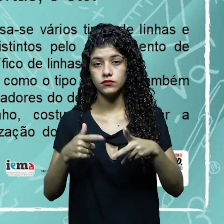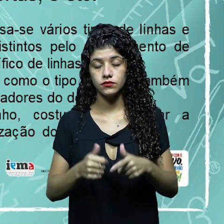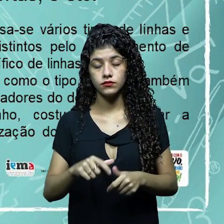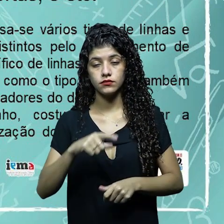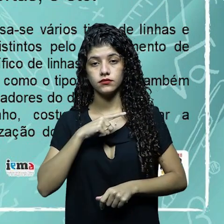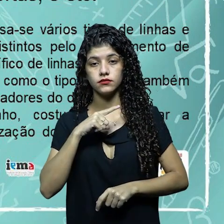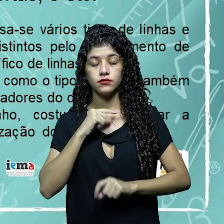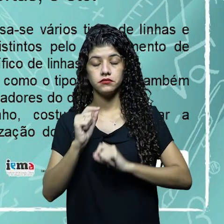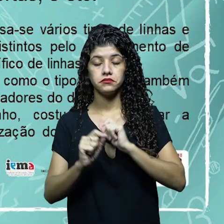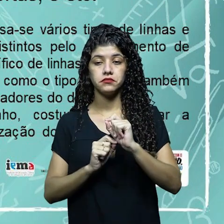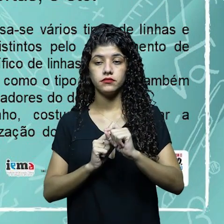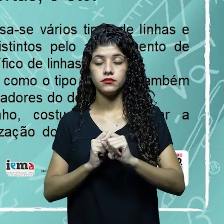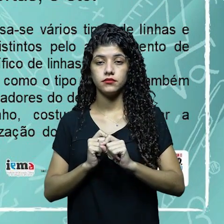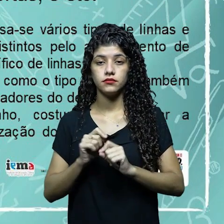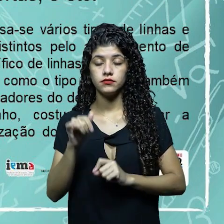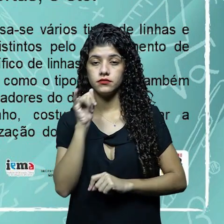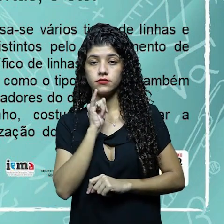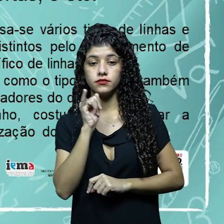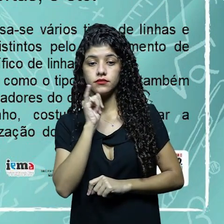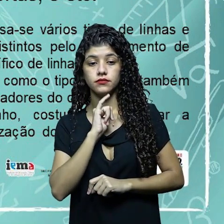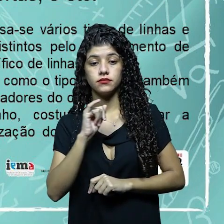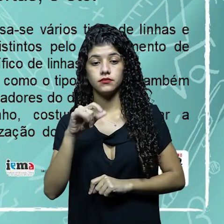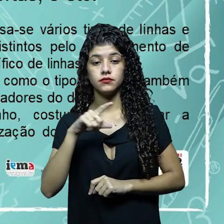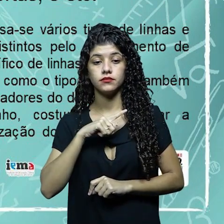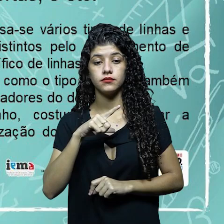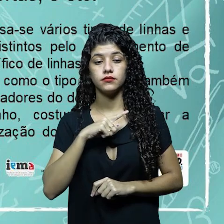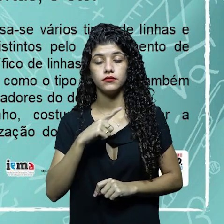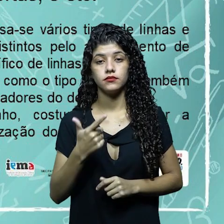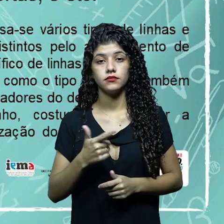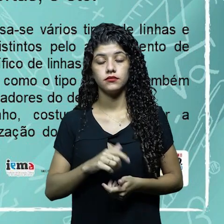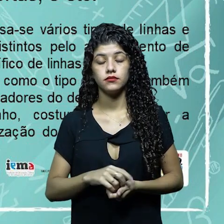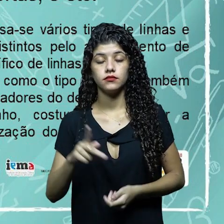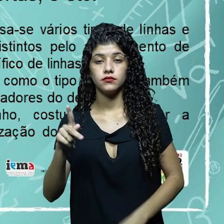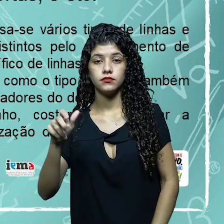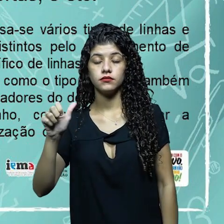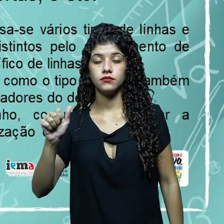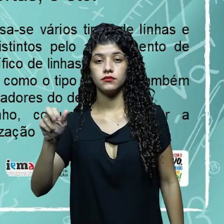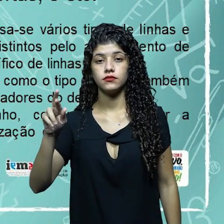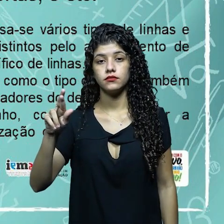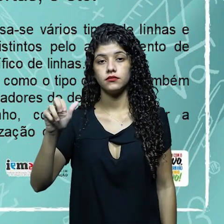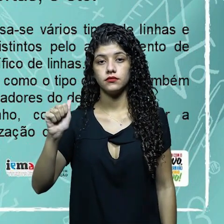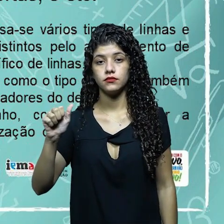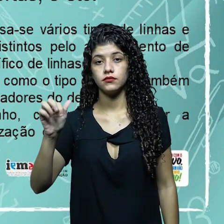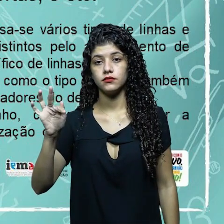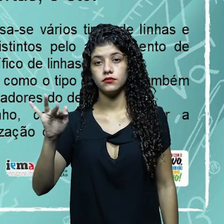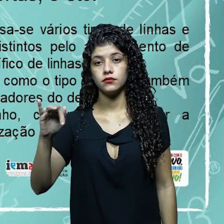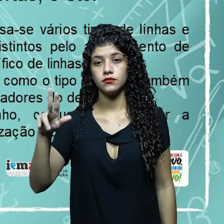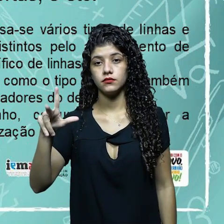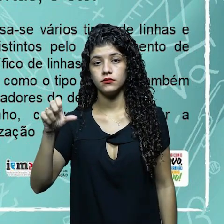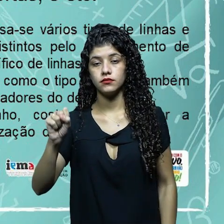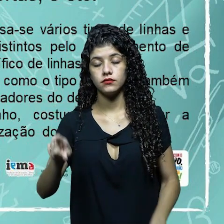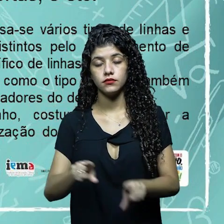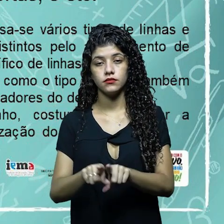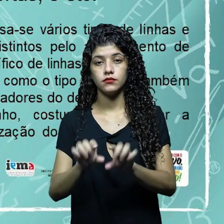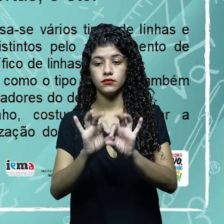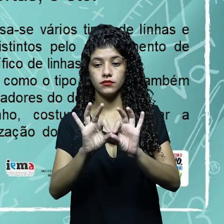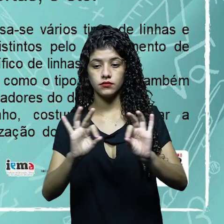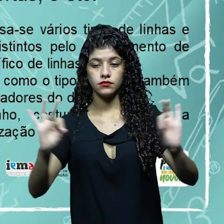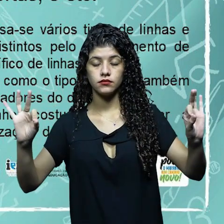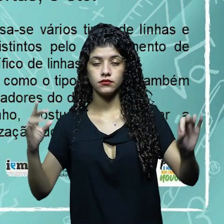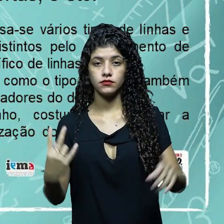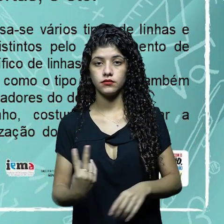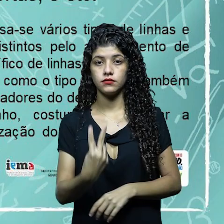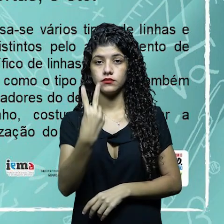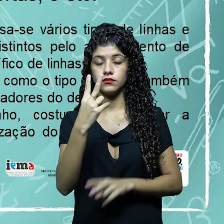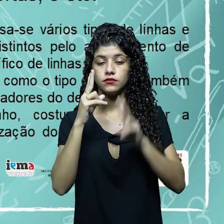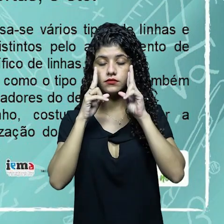nós colocamos lá, nós fizemos aqui a do parafuso e a da tubulação, tá? Então vai aparecer as duas ali. Essa